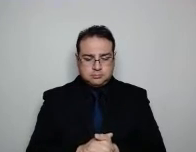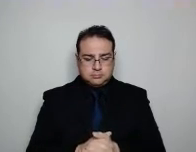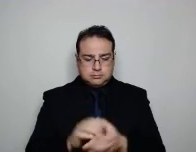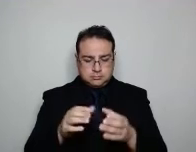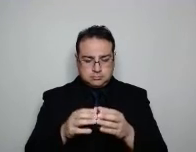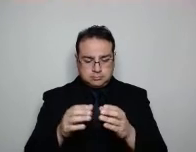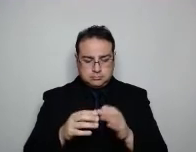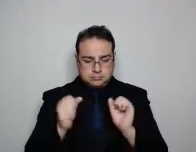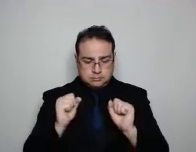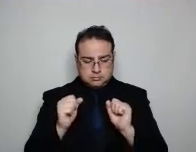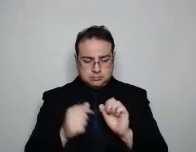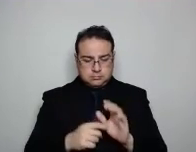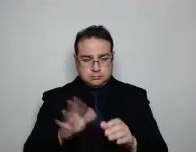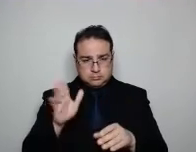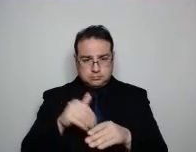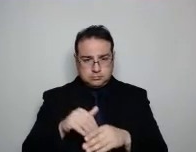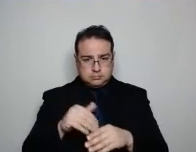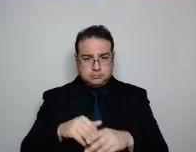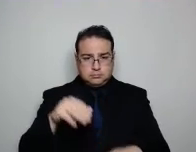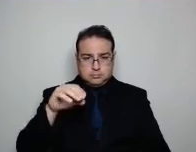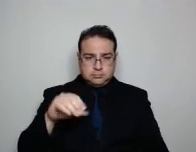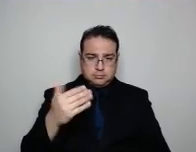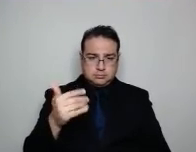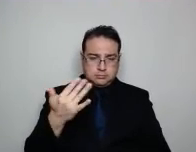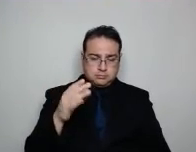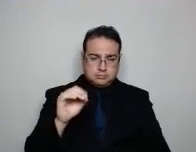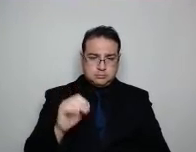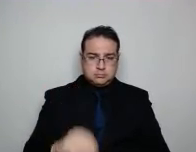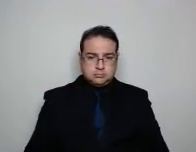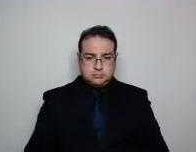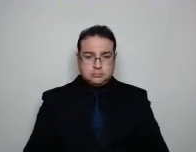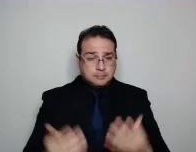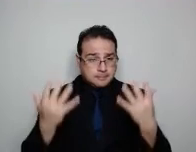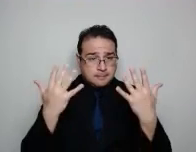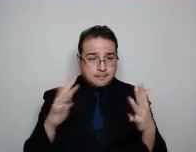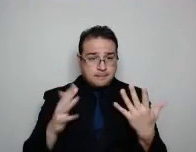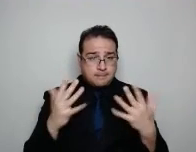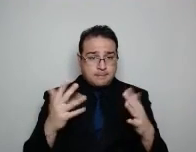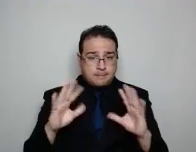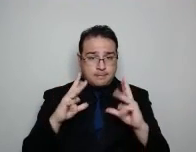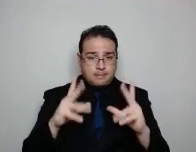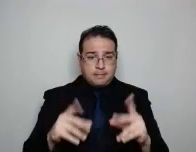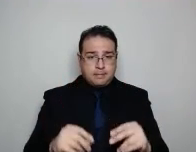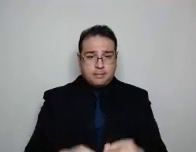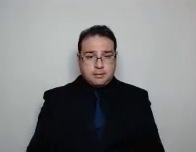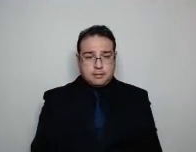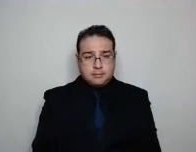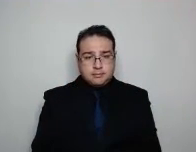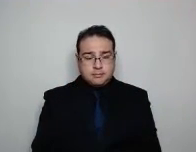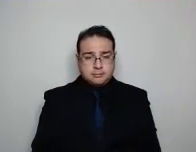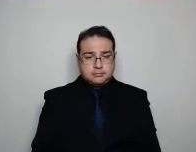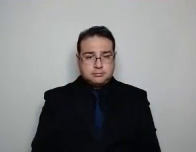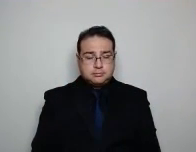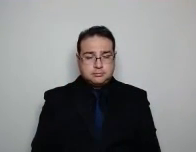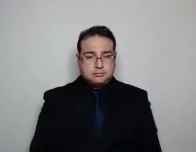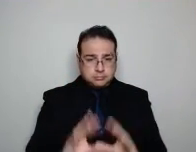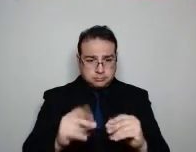pudesse votar essa moção de parabéns a todos. Todos aprovam?